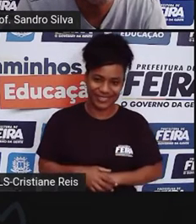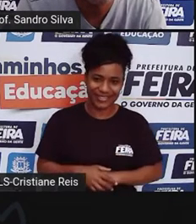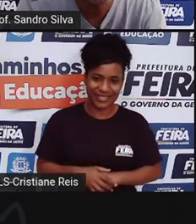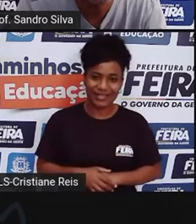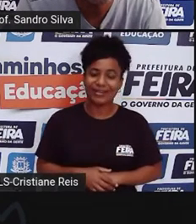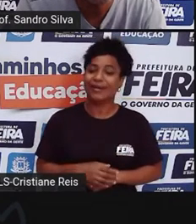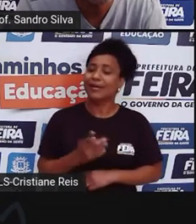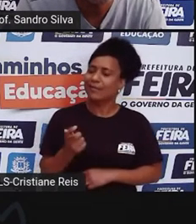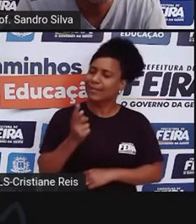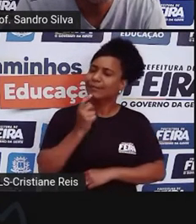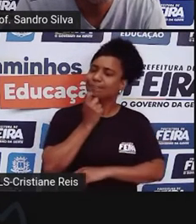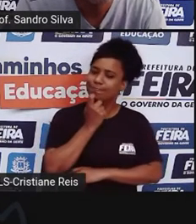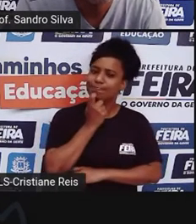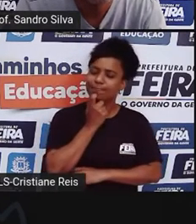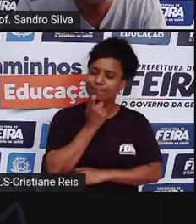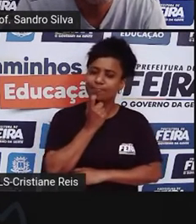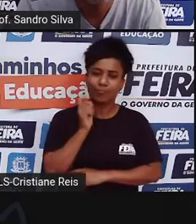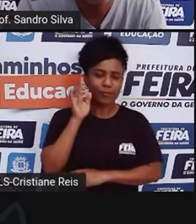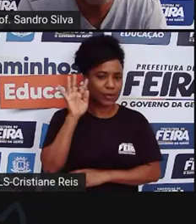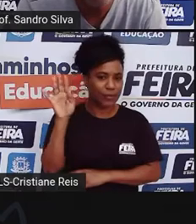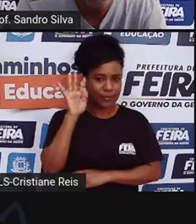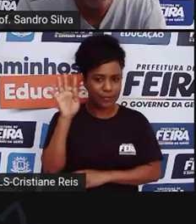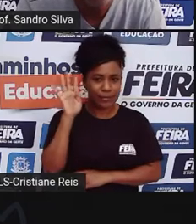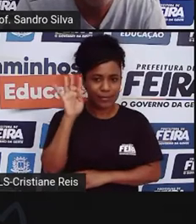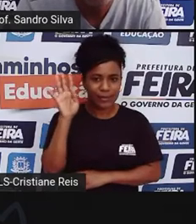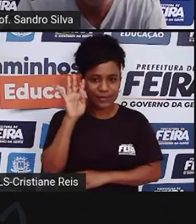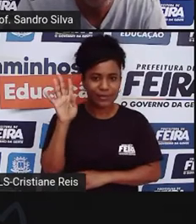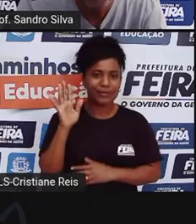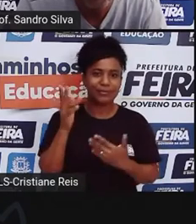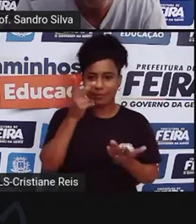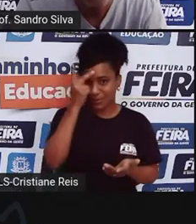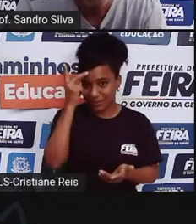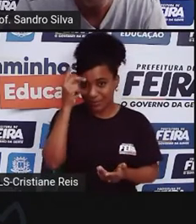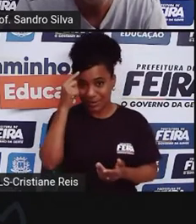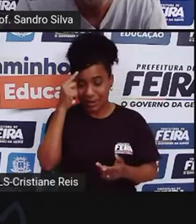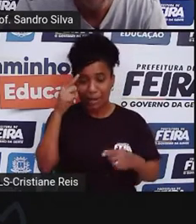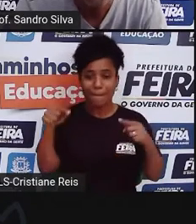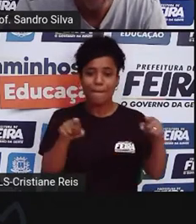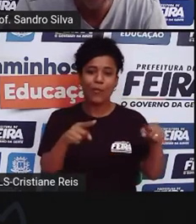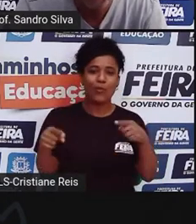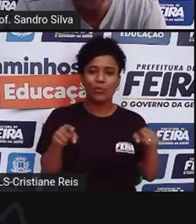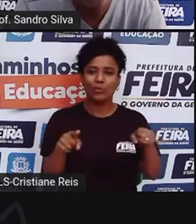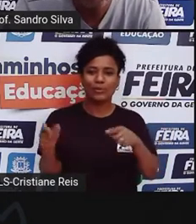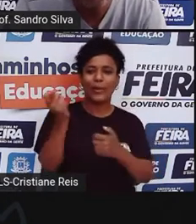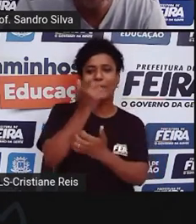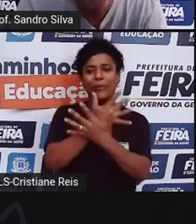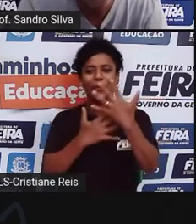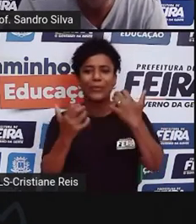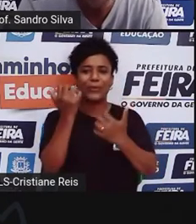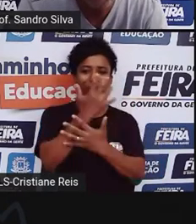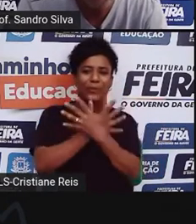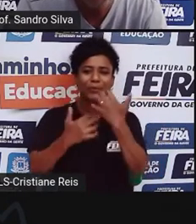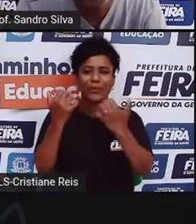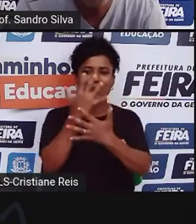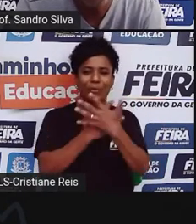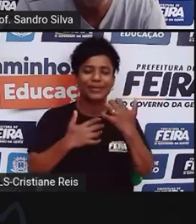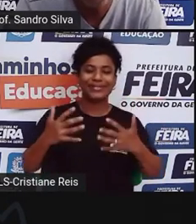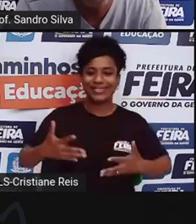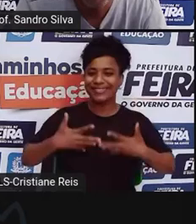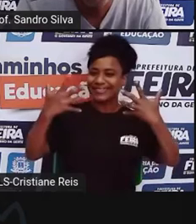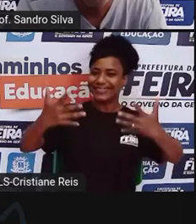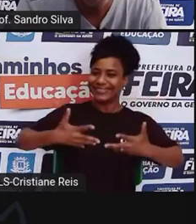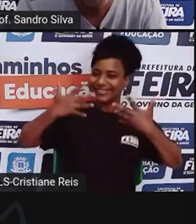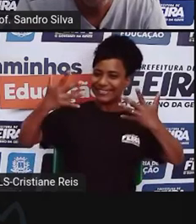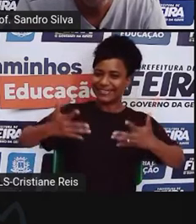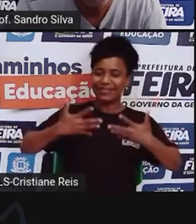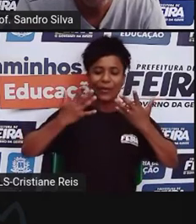imagino que muitas pessoas elas enxerguem a música só como um momento assim, de diversão, né? Um momento de relaxamento. Só que a gente sabe